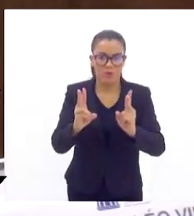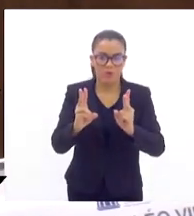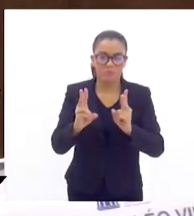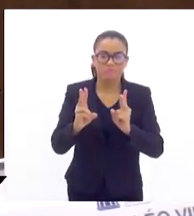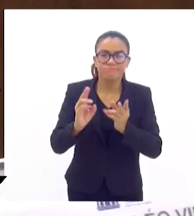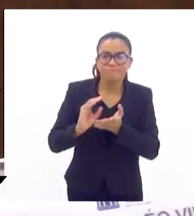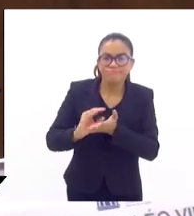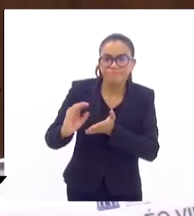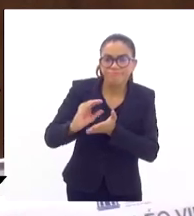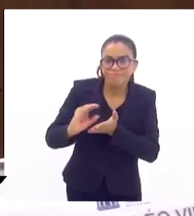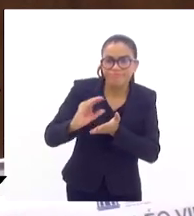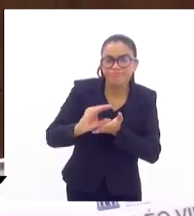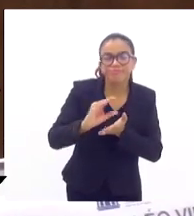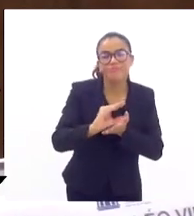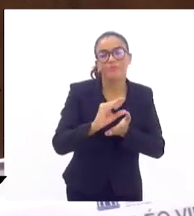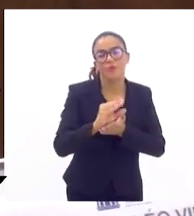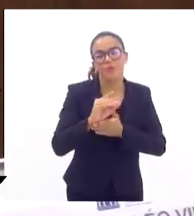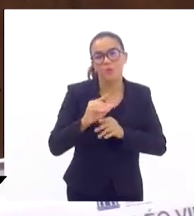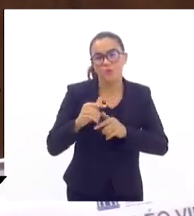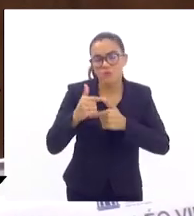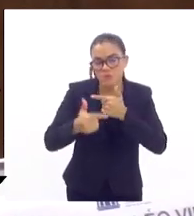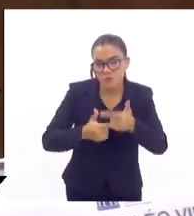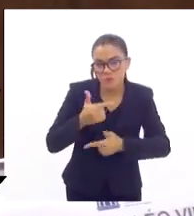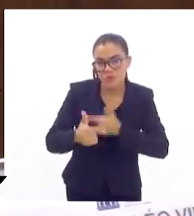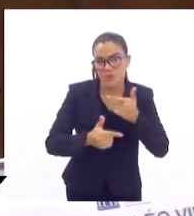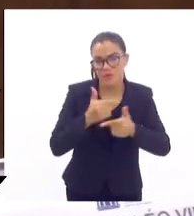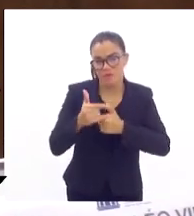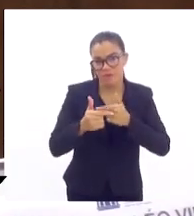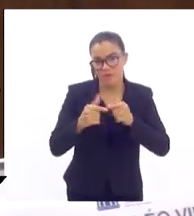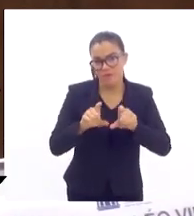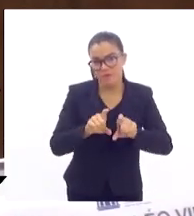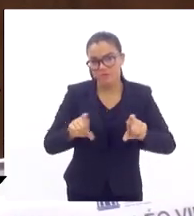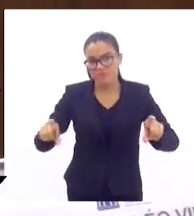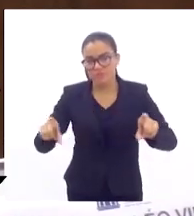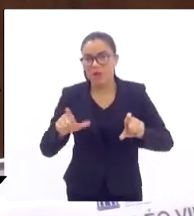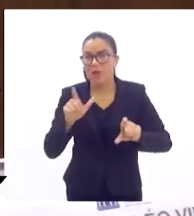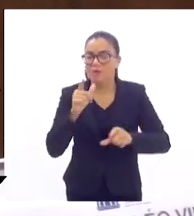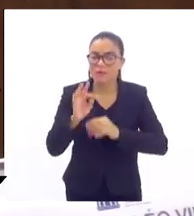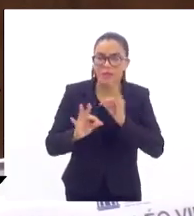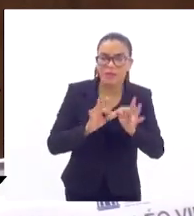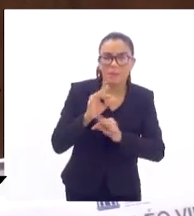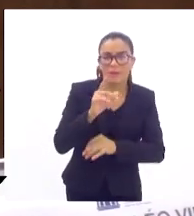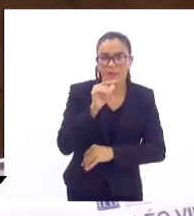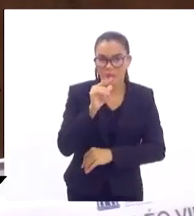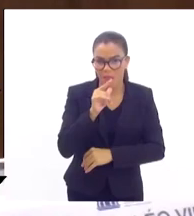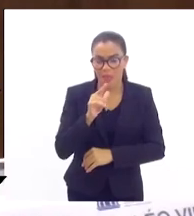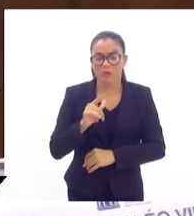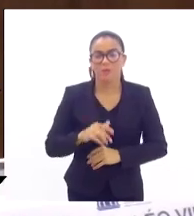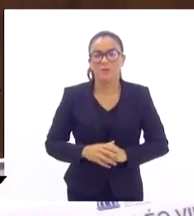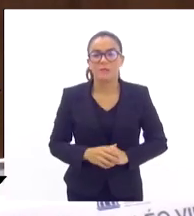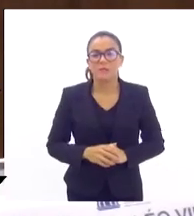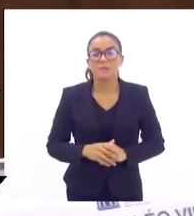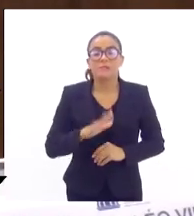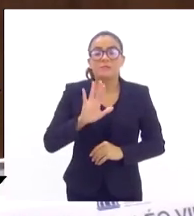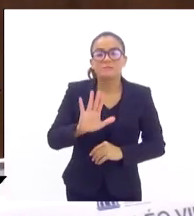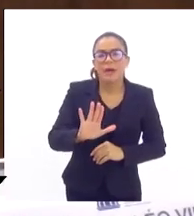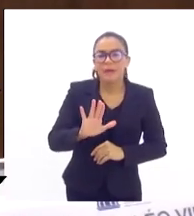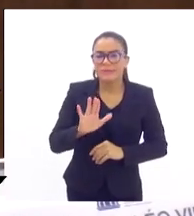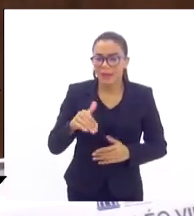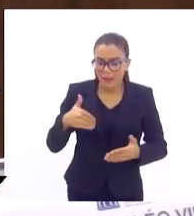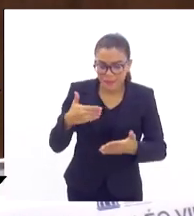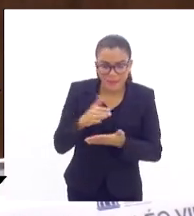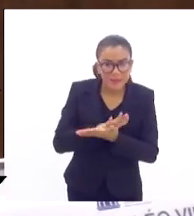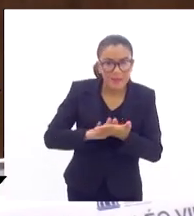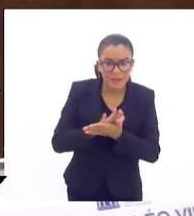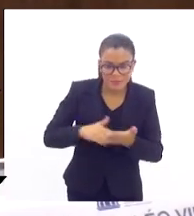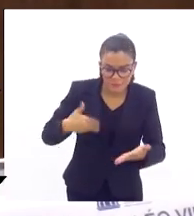serviço de esgotamento, tanto porque a gente escuta aqui, pelo que a gente tem observado de investimento da EGEA, nada foi feito até o momento com